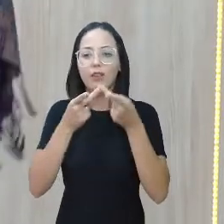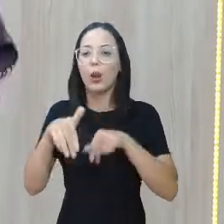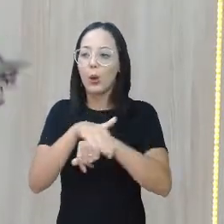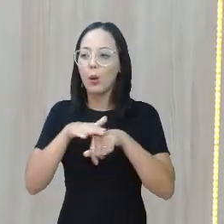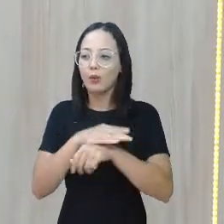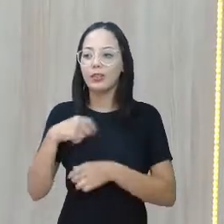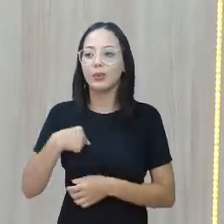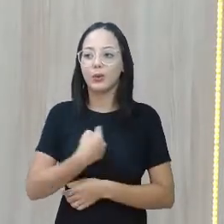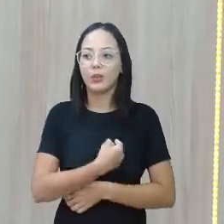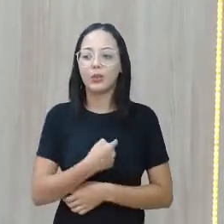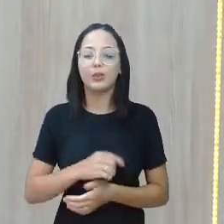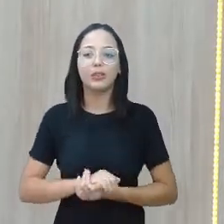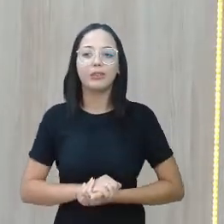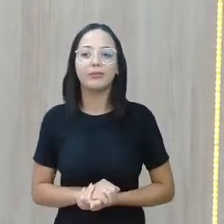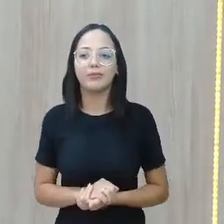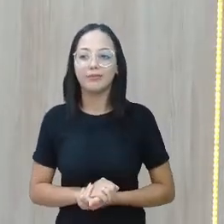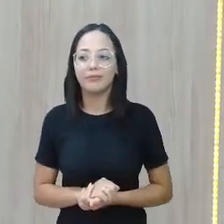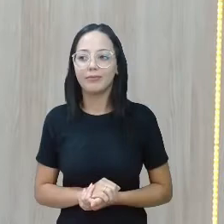gente. Bom,